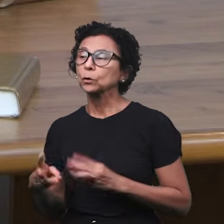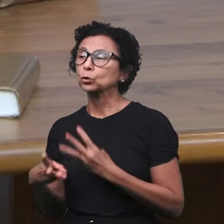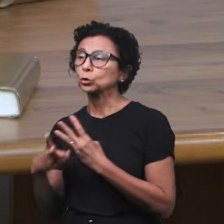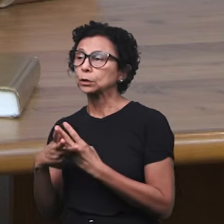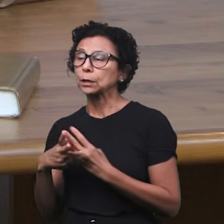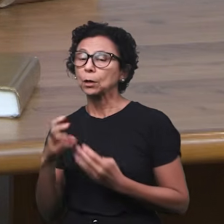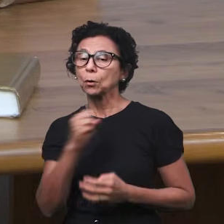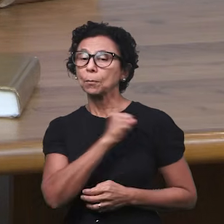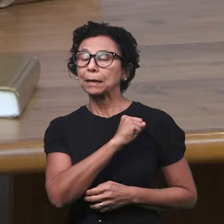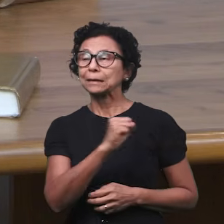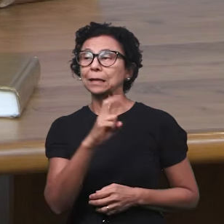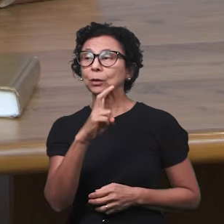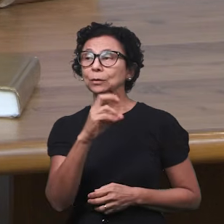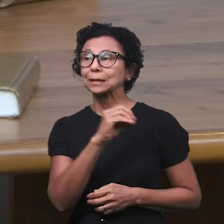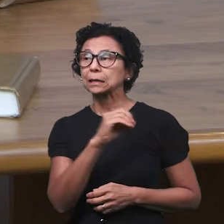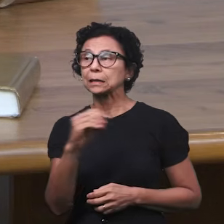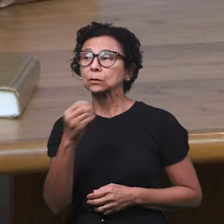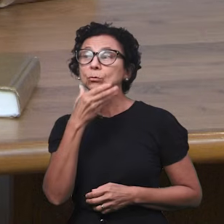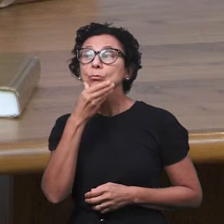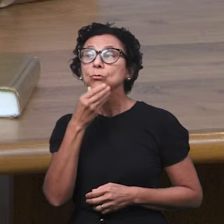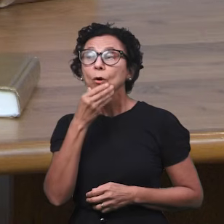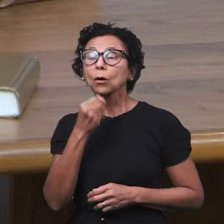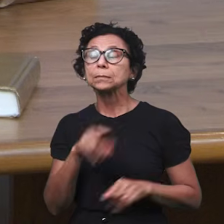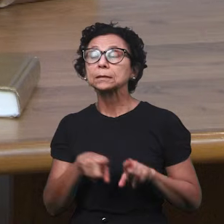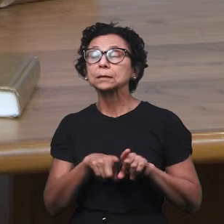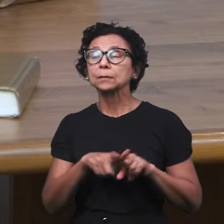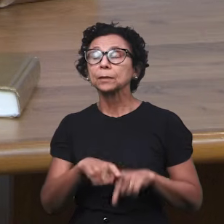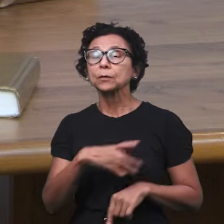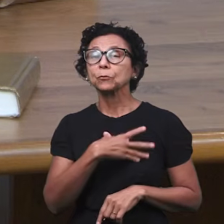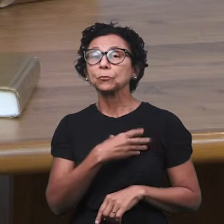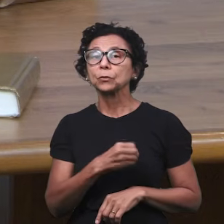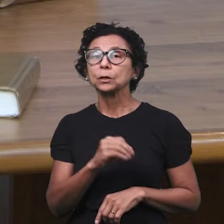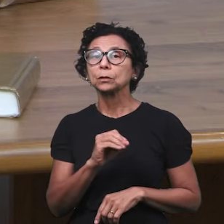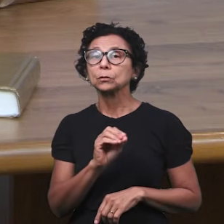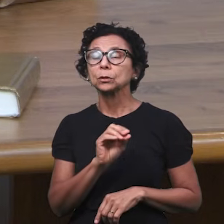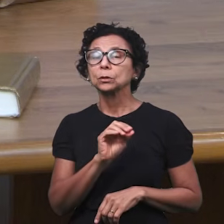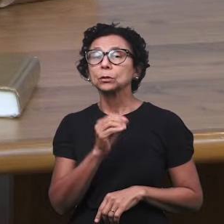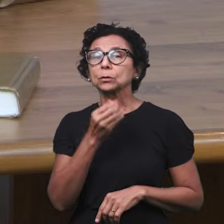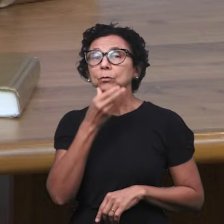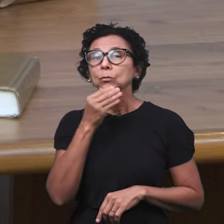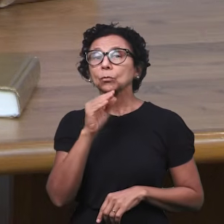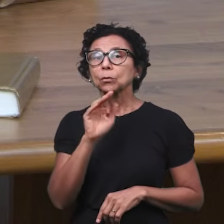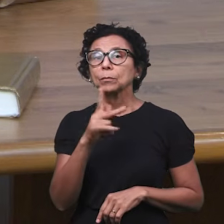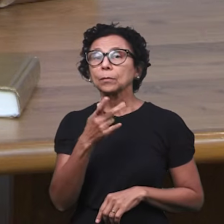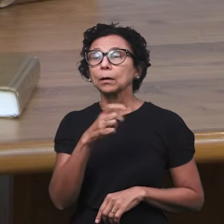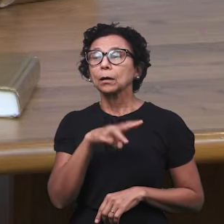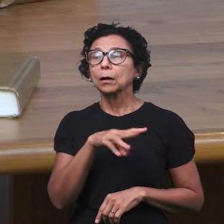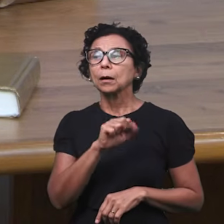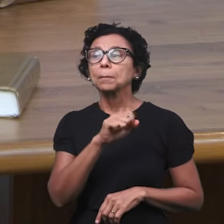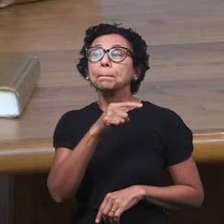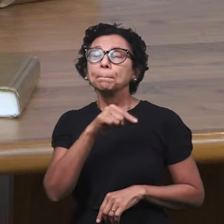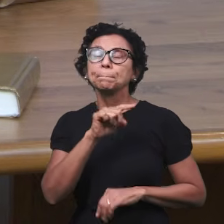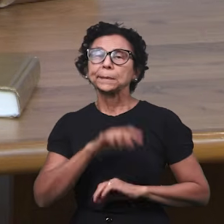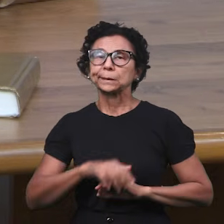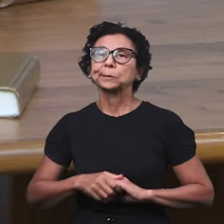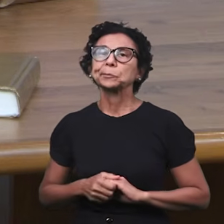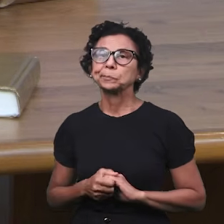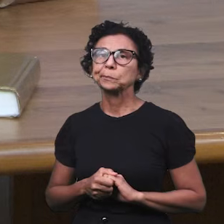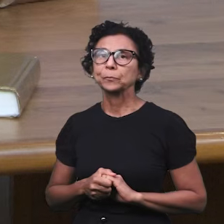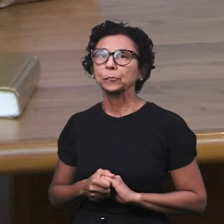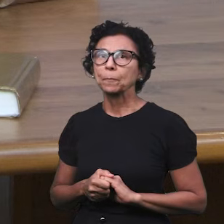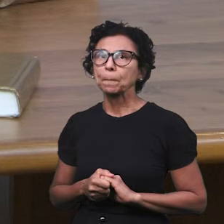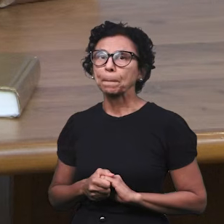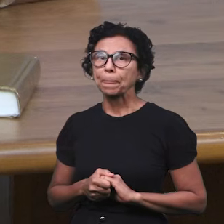e os 10 filhos de Amã. Nas mais províncias do rei, que fariam? Qual é, pois, a